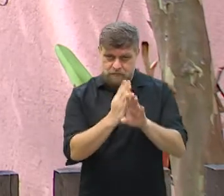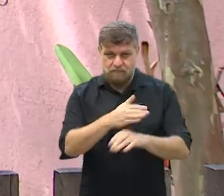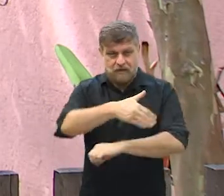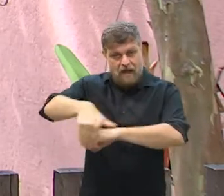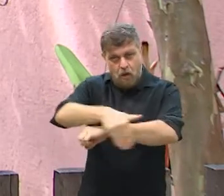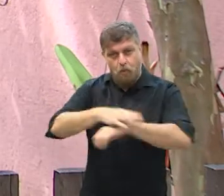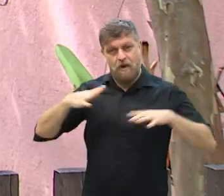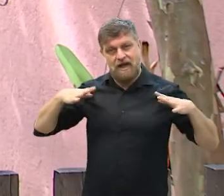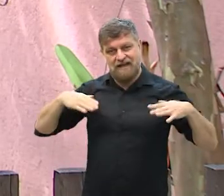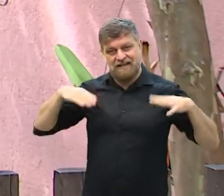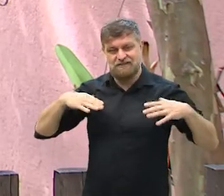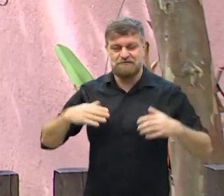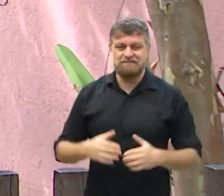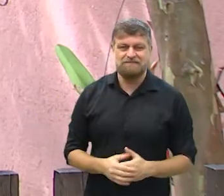como Anjos de rua